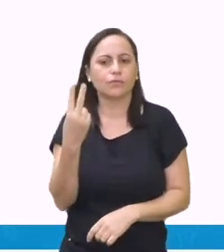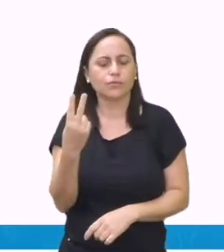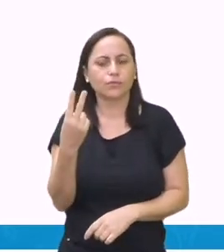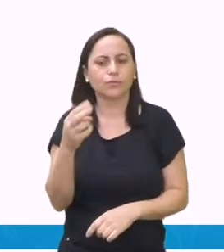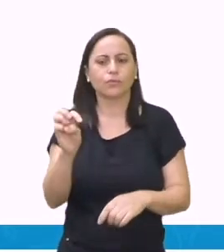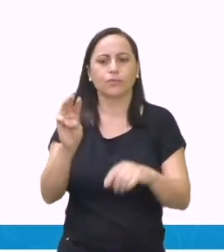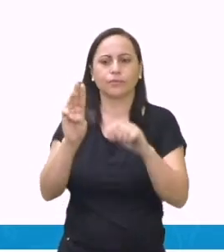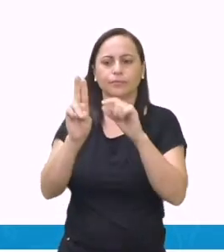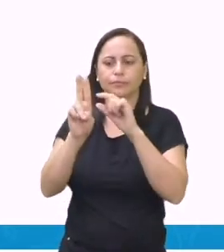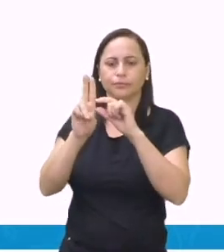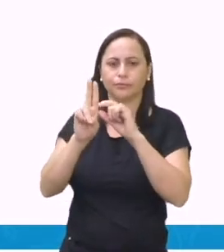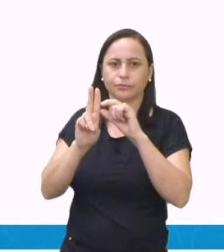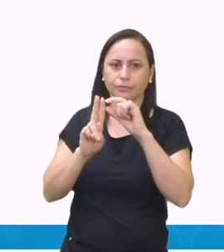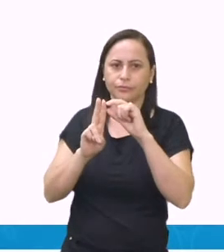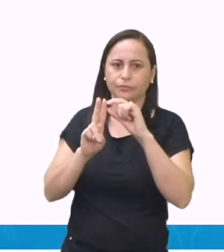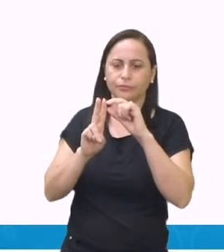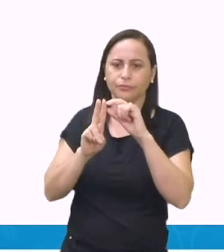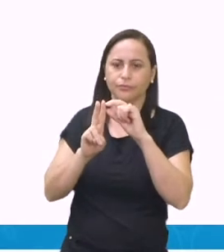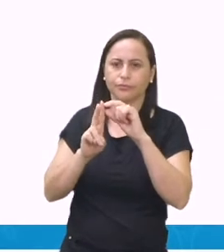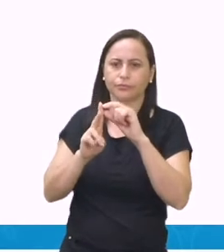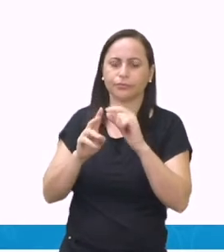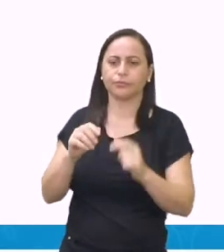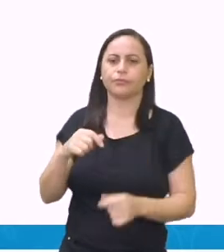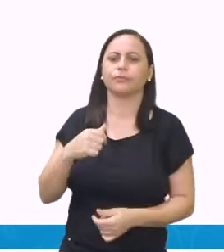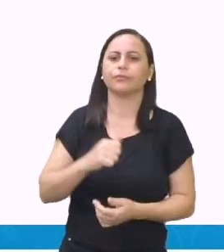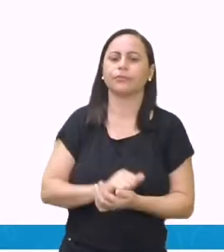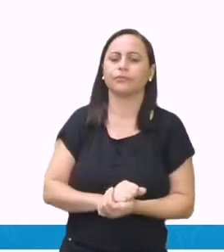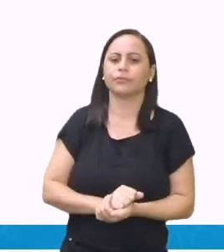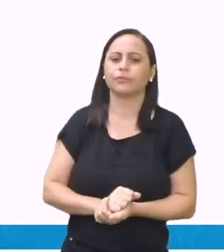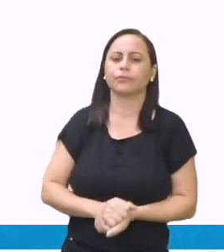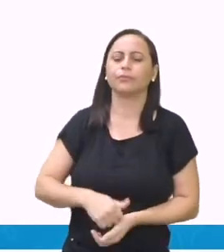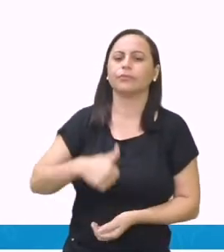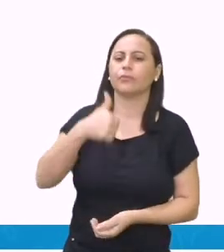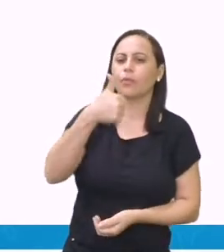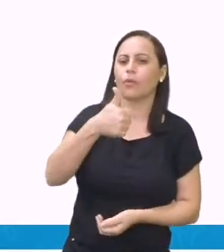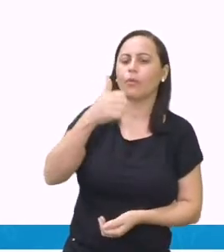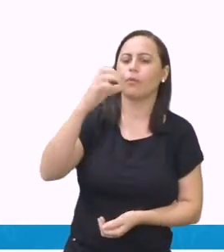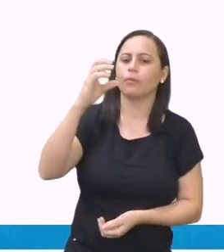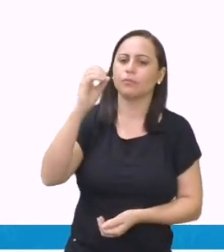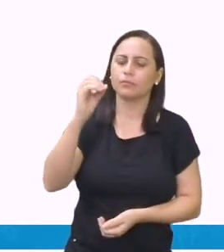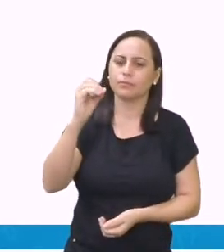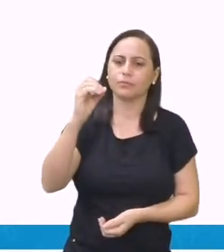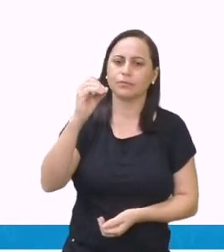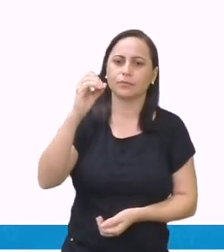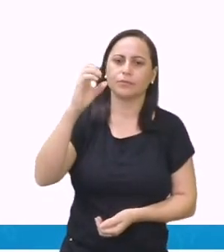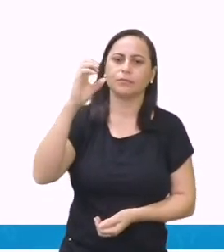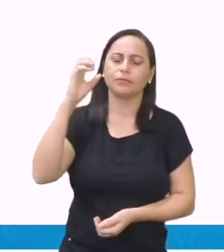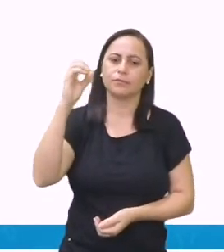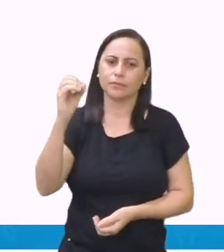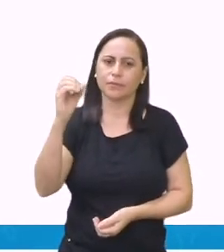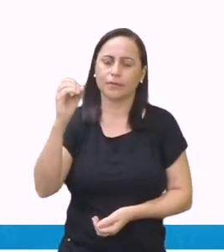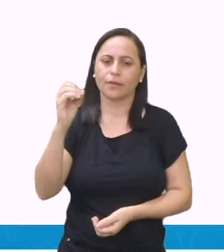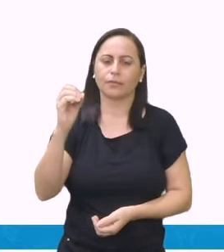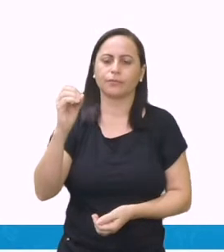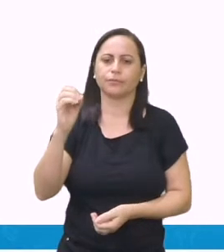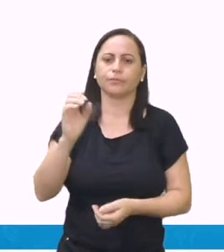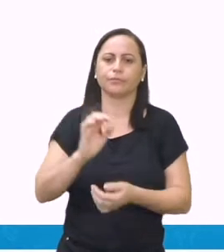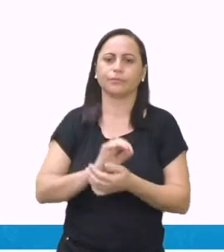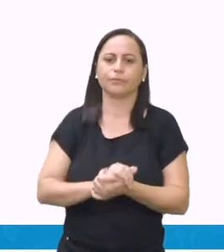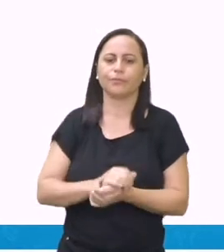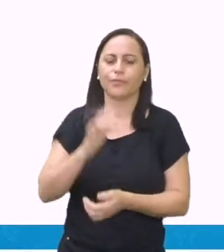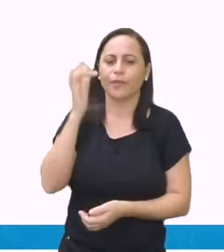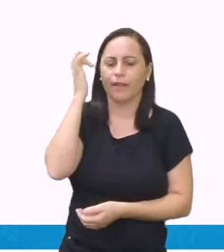tenho uma centena exata, eu tenho 1, 0 dezena e 0 unidade. Assim vai